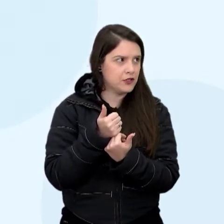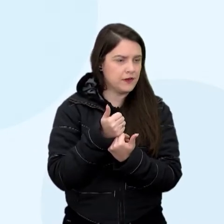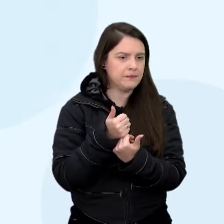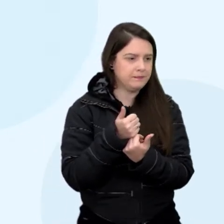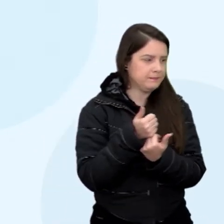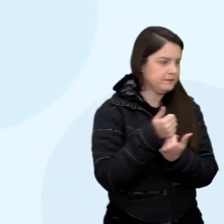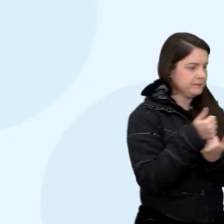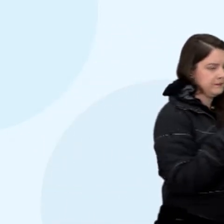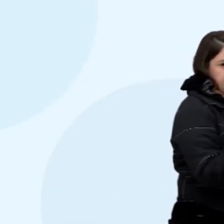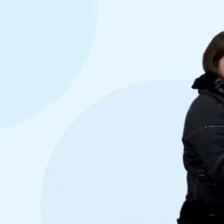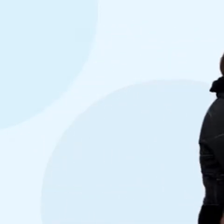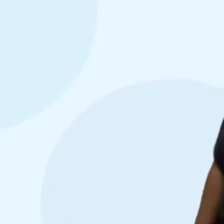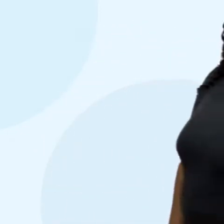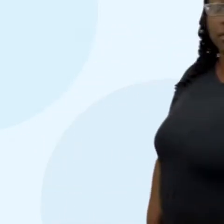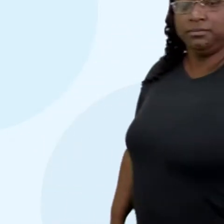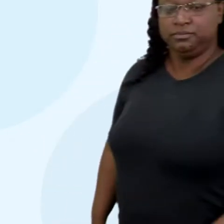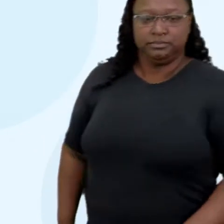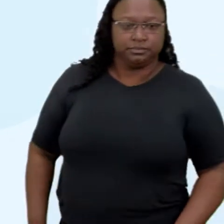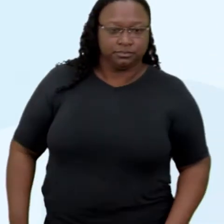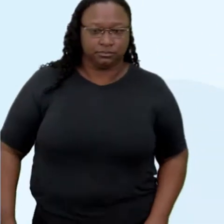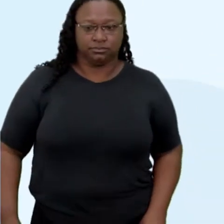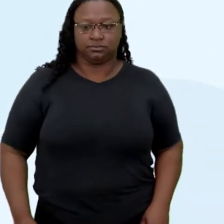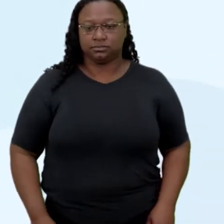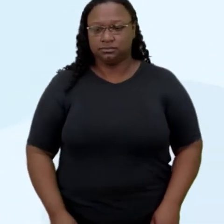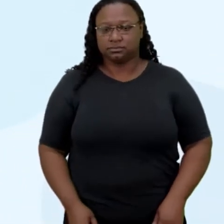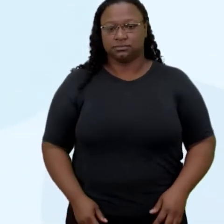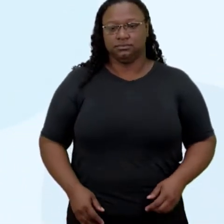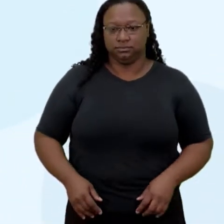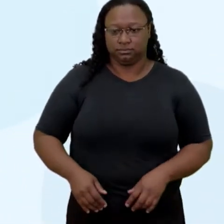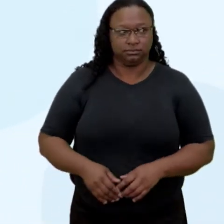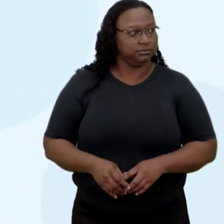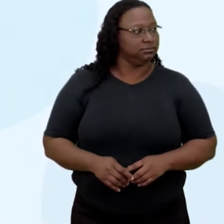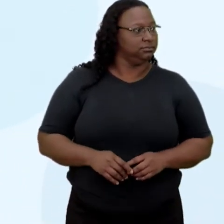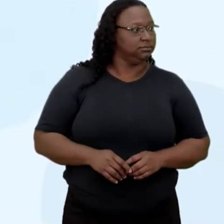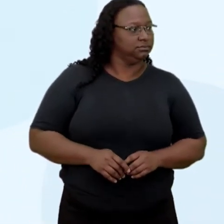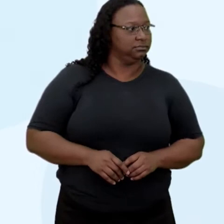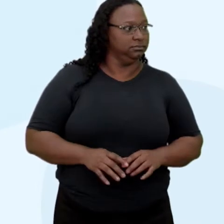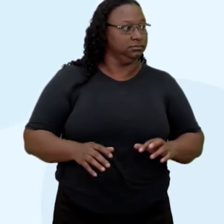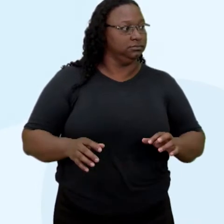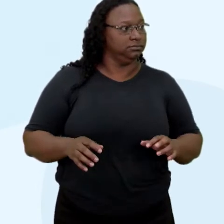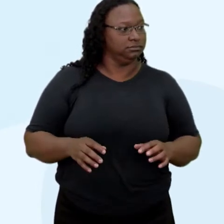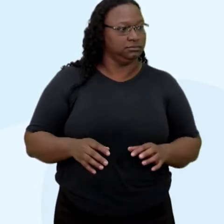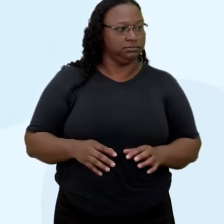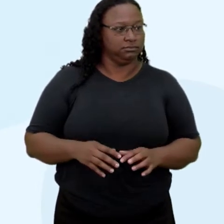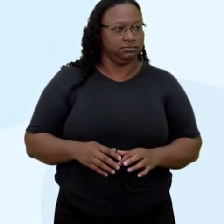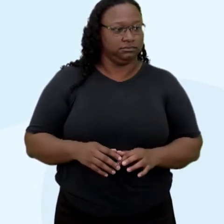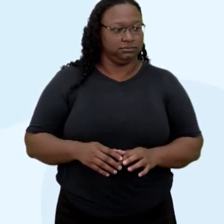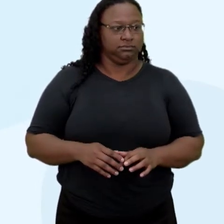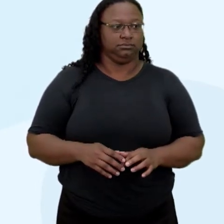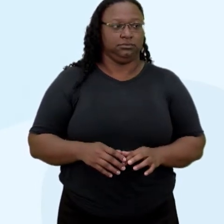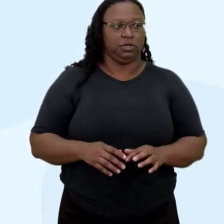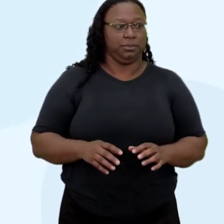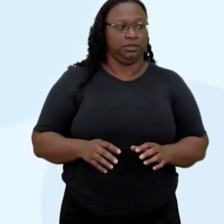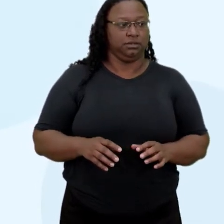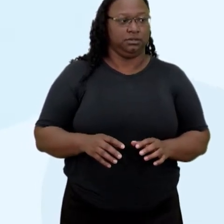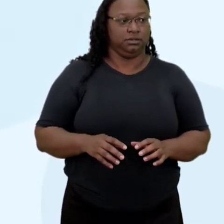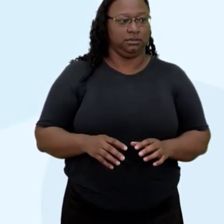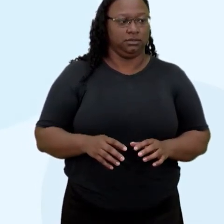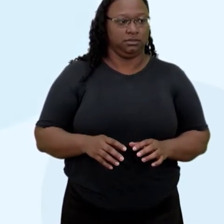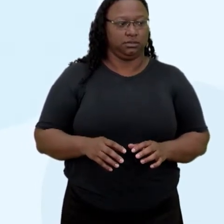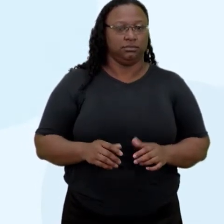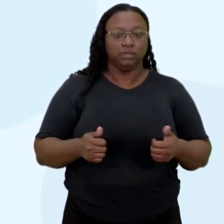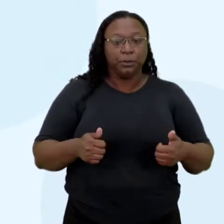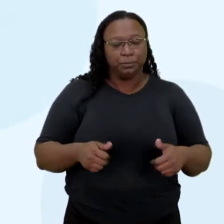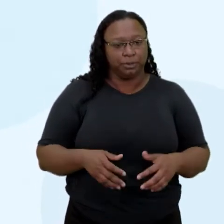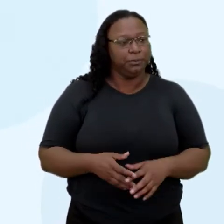Y 414,6. A gente vai pegar esses valores, perceba, xi ao quadrado, a gente mostrou lá no Excel que você consegue